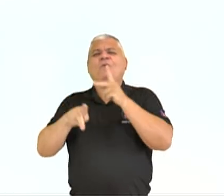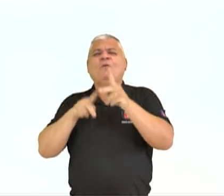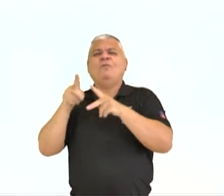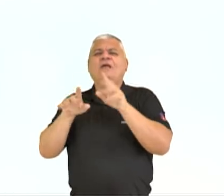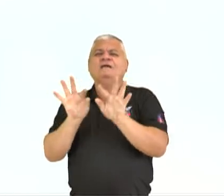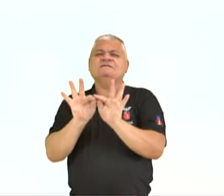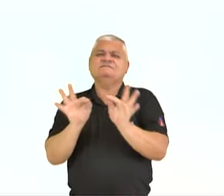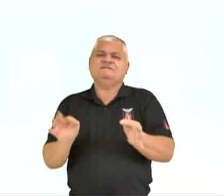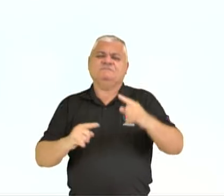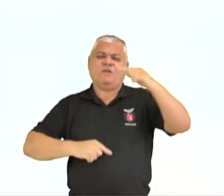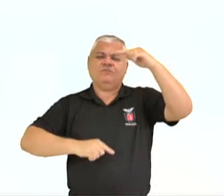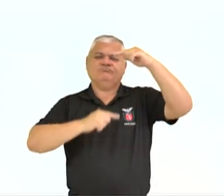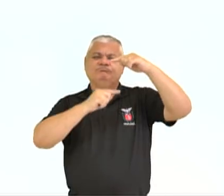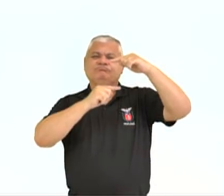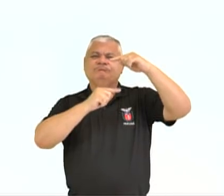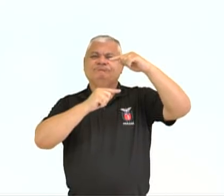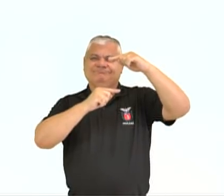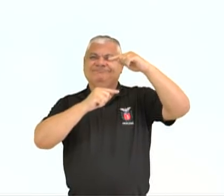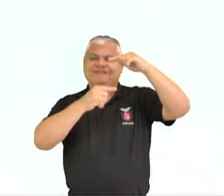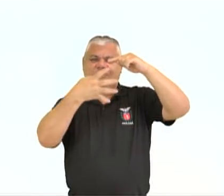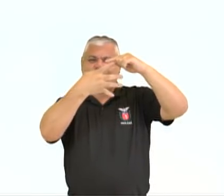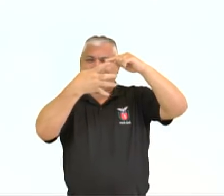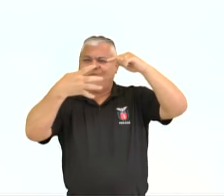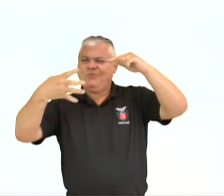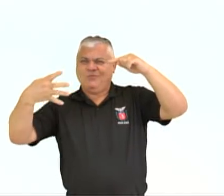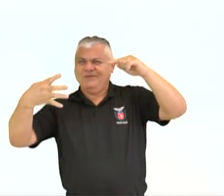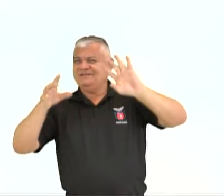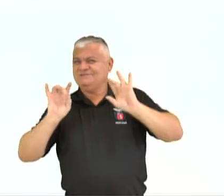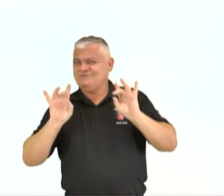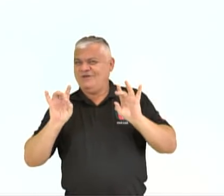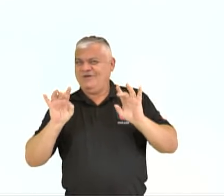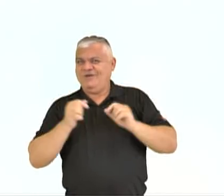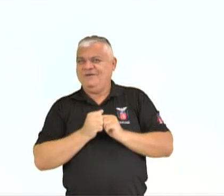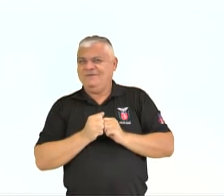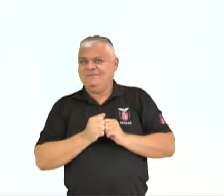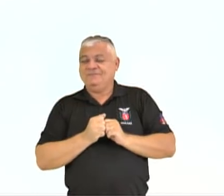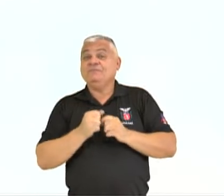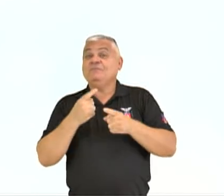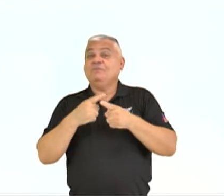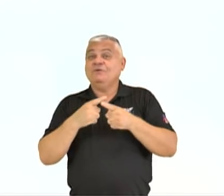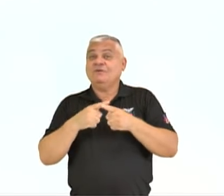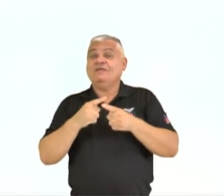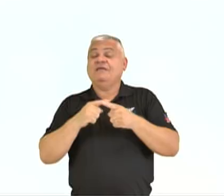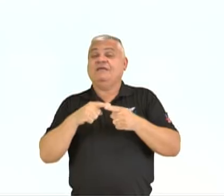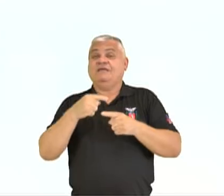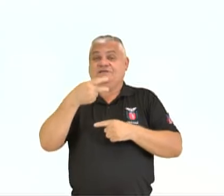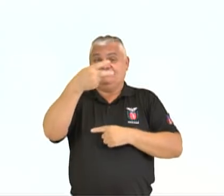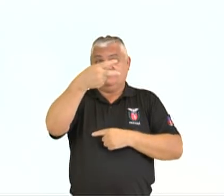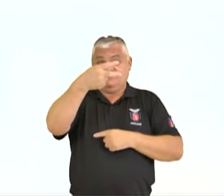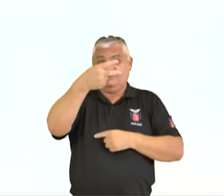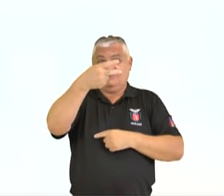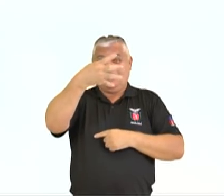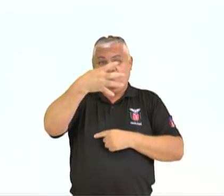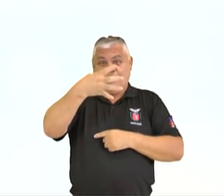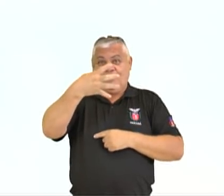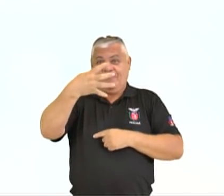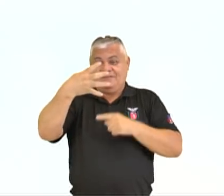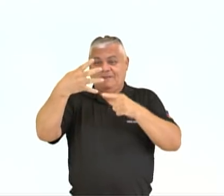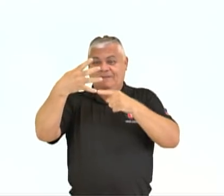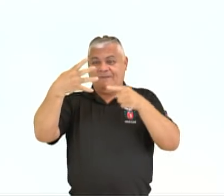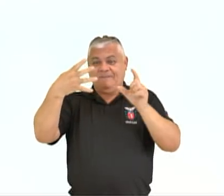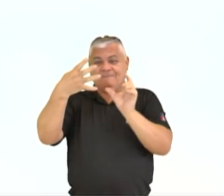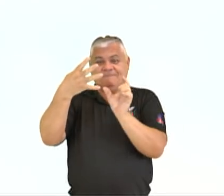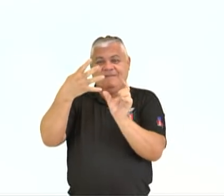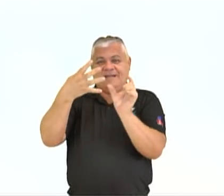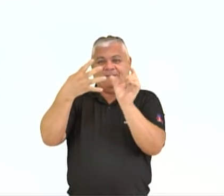com quatro versos que nos 2º e 4º versos terminam com palavras que tem o som